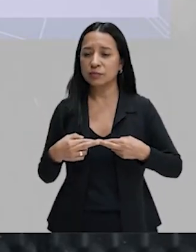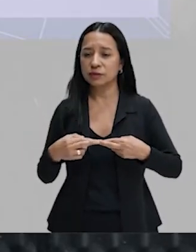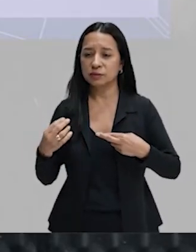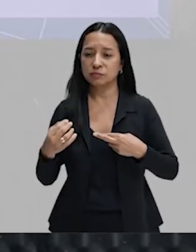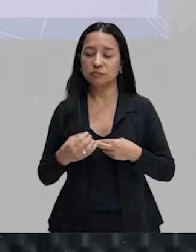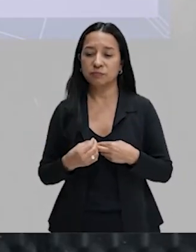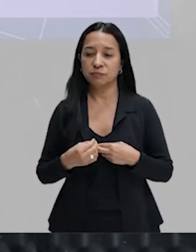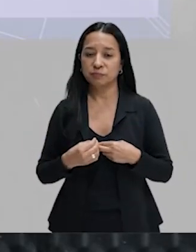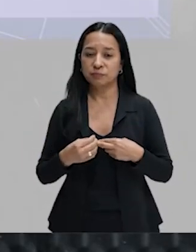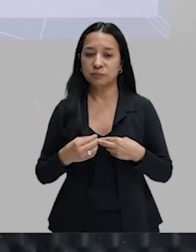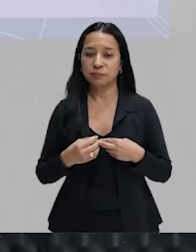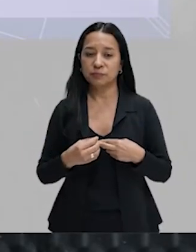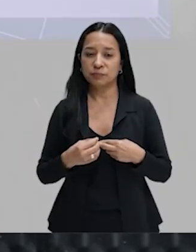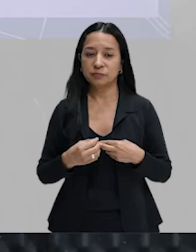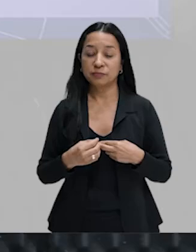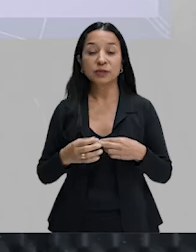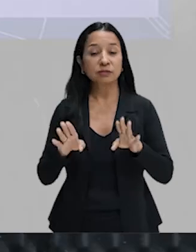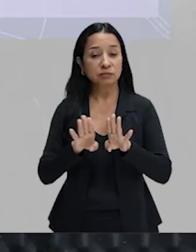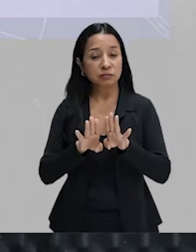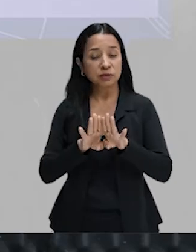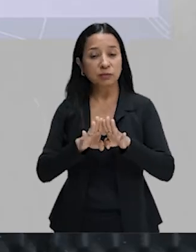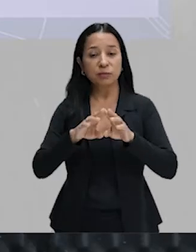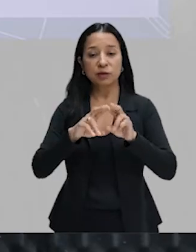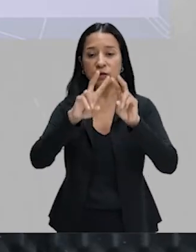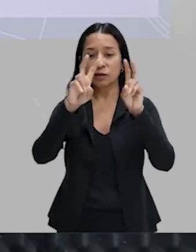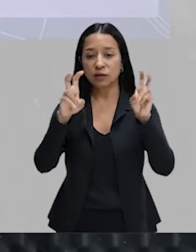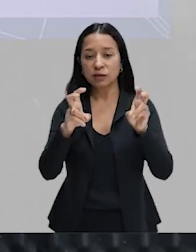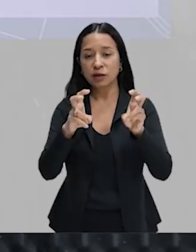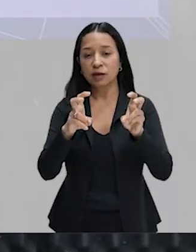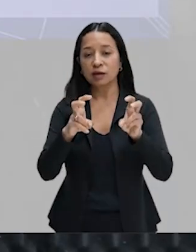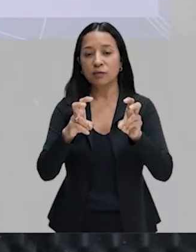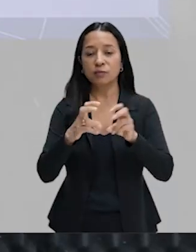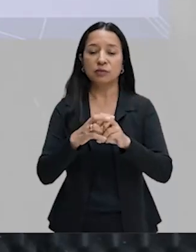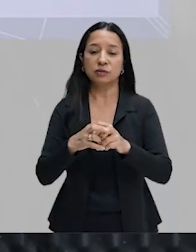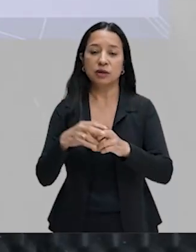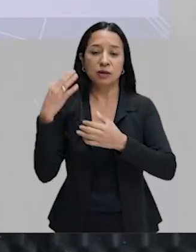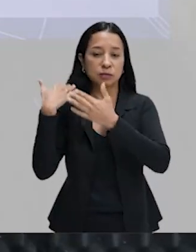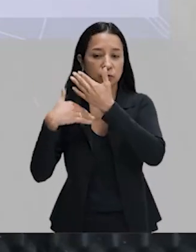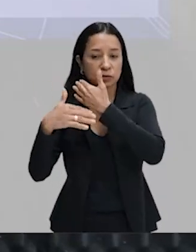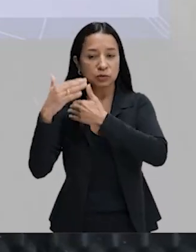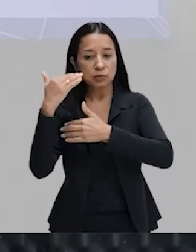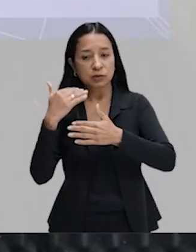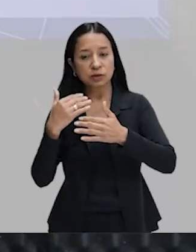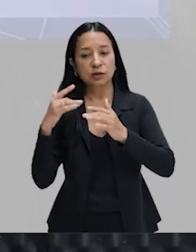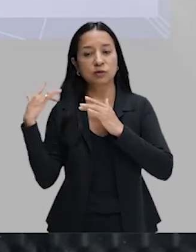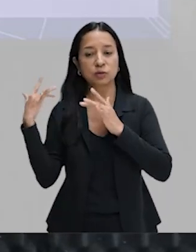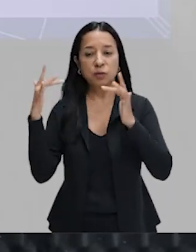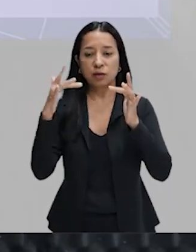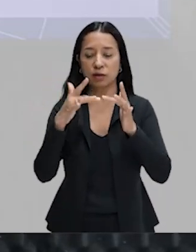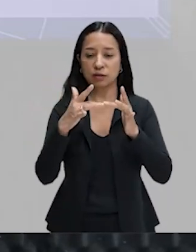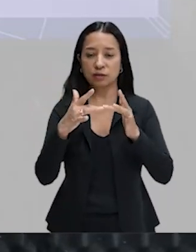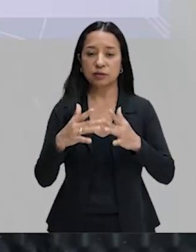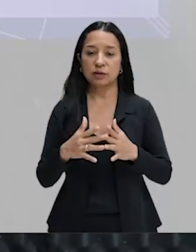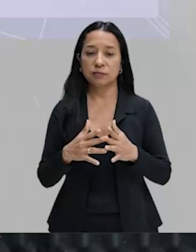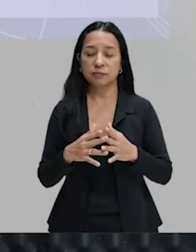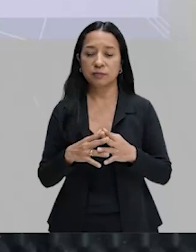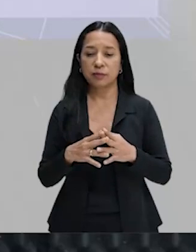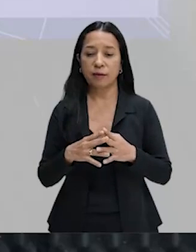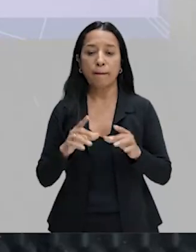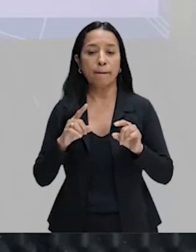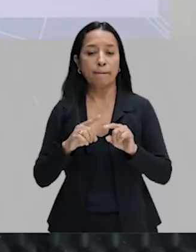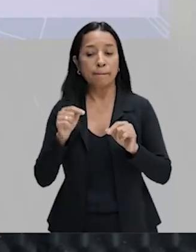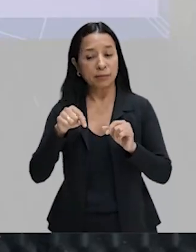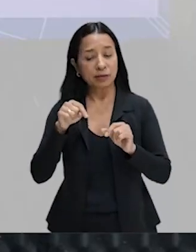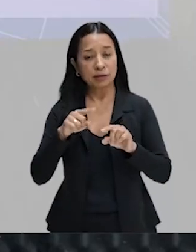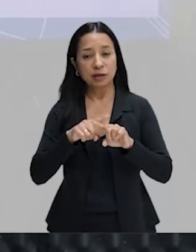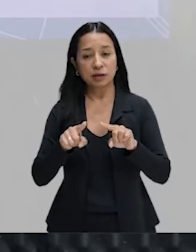antiguidade clássica. Então, quando você falar de parnasianismo, você vai lembrar de classicismo. Só que o gosto só pelo belo, o